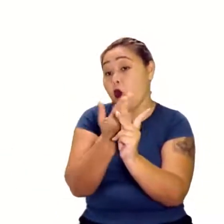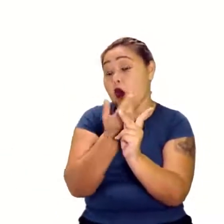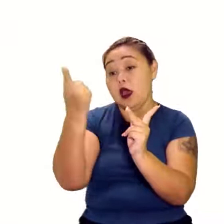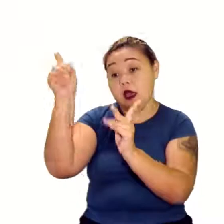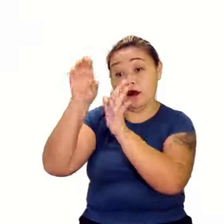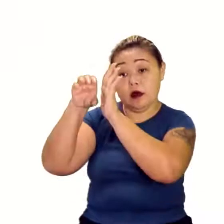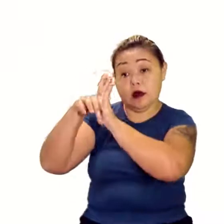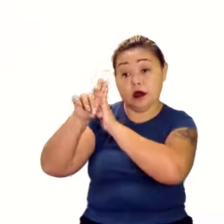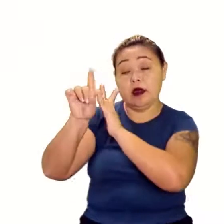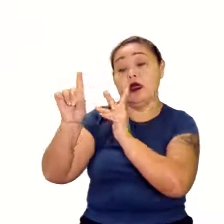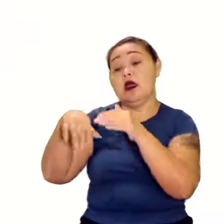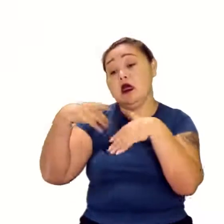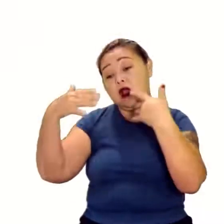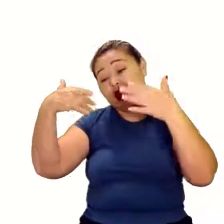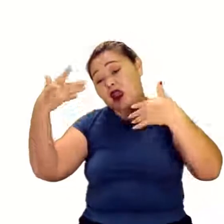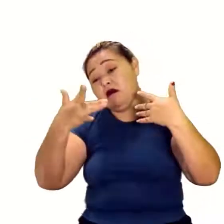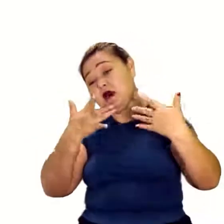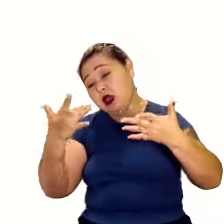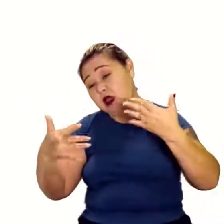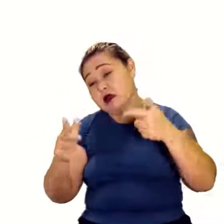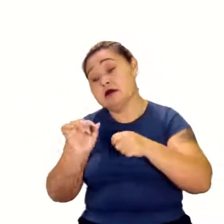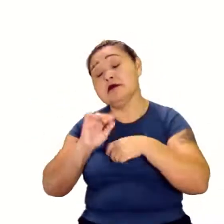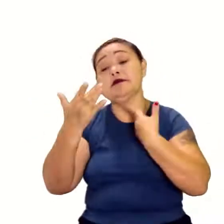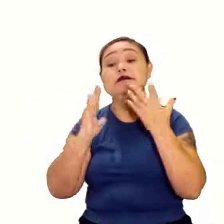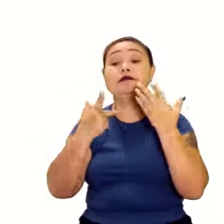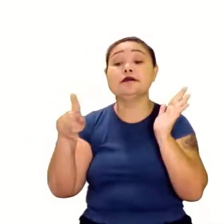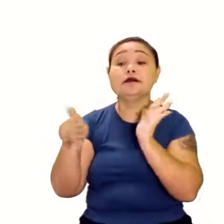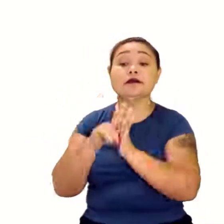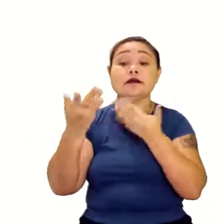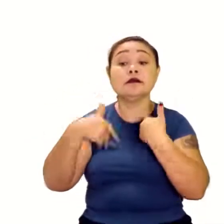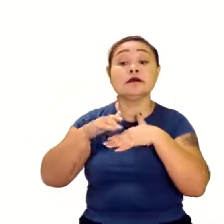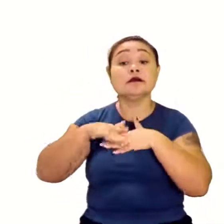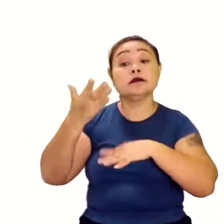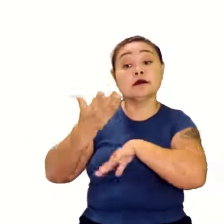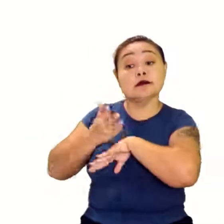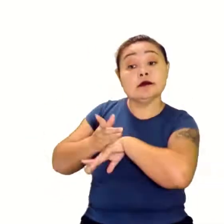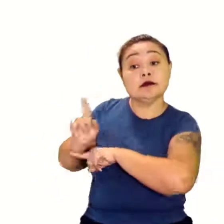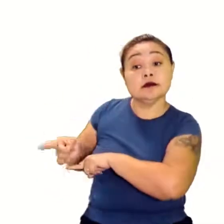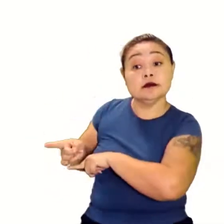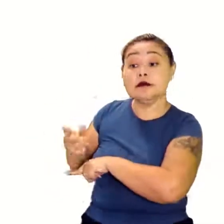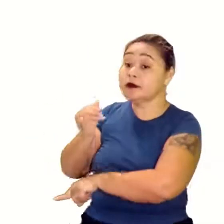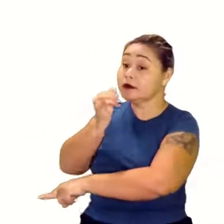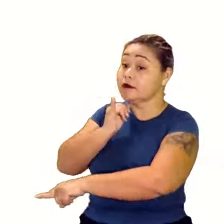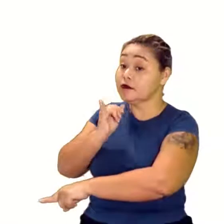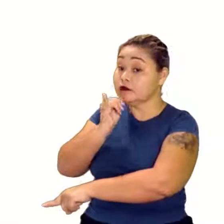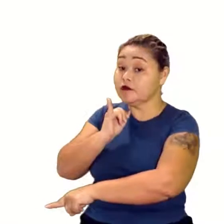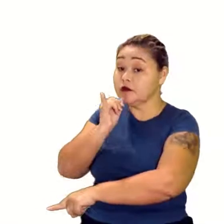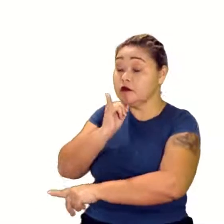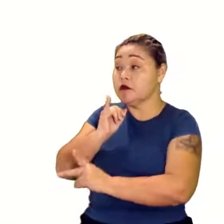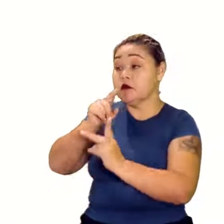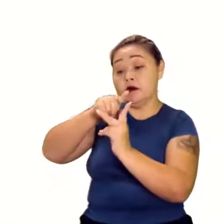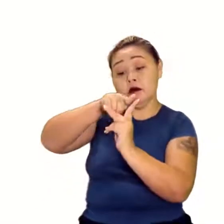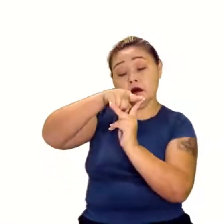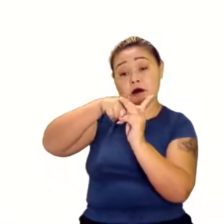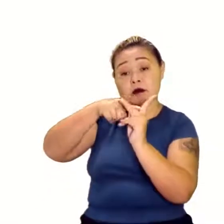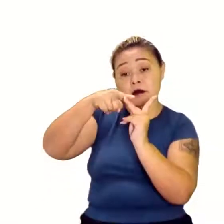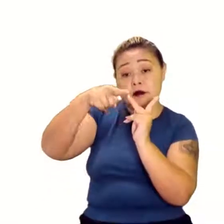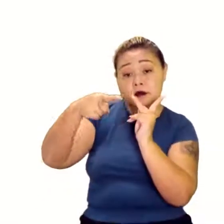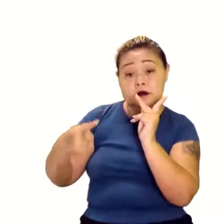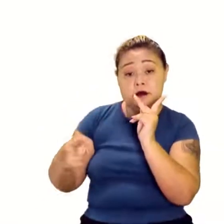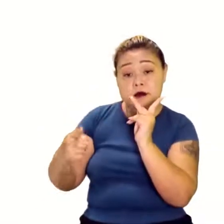né? É o blá, blá, blá da matemática. Mas na prática a gente já vai direto ao exemplo, né? Quando a gente tem